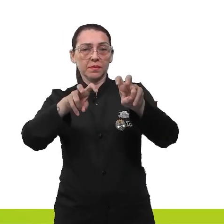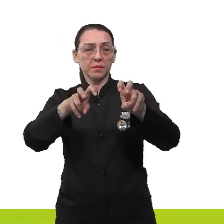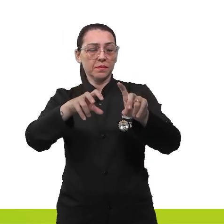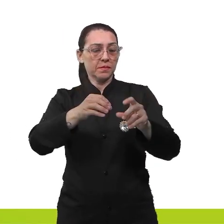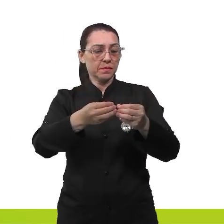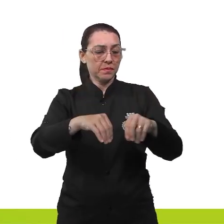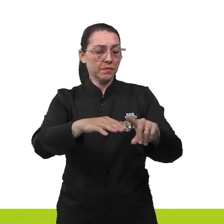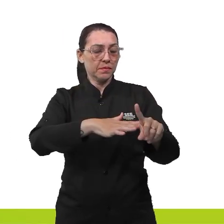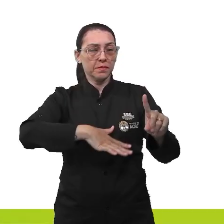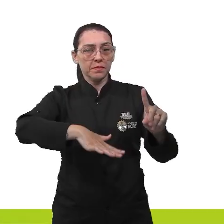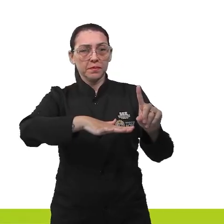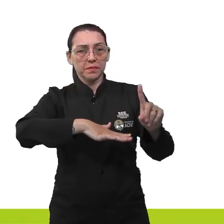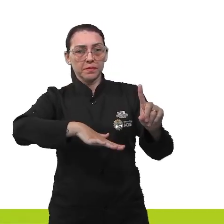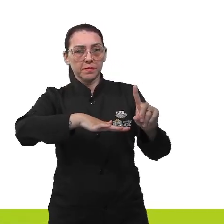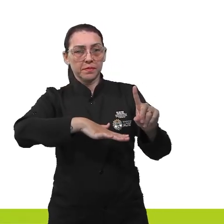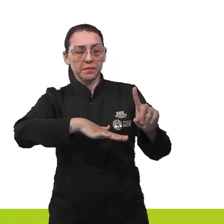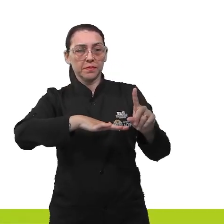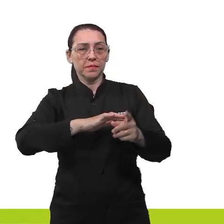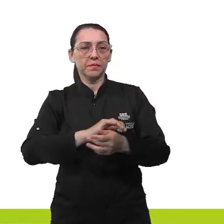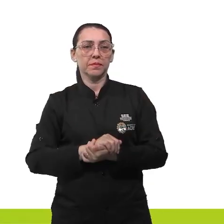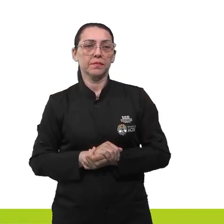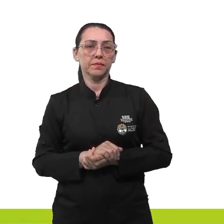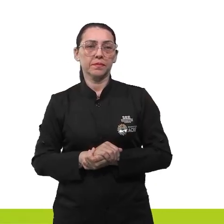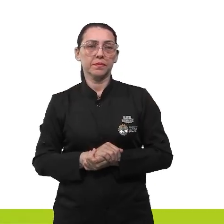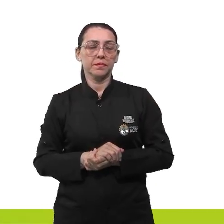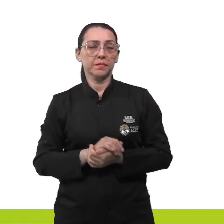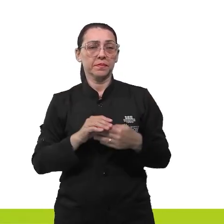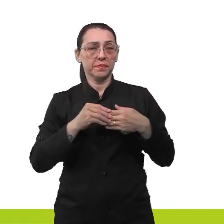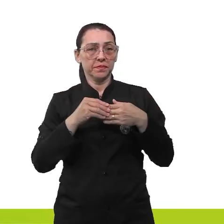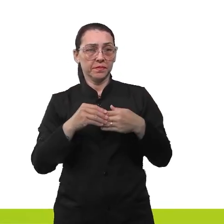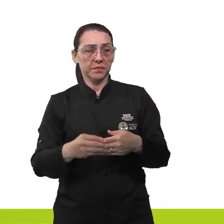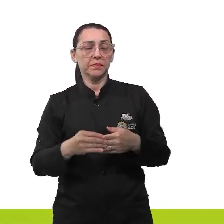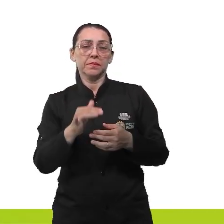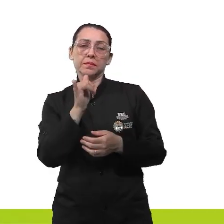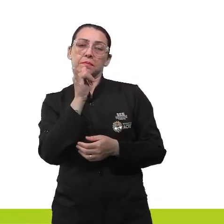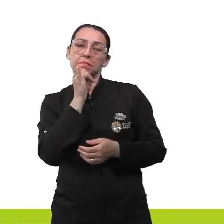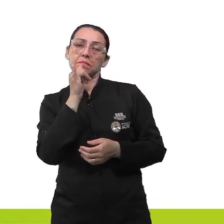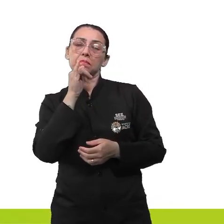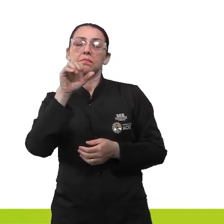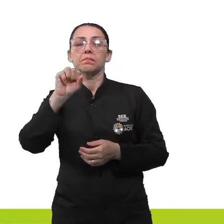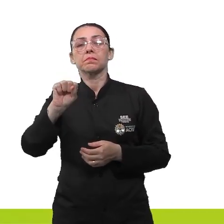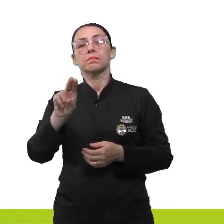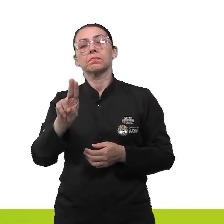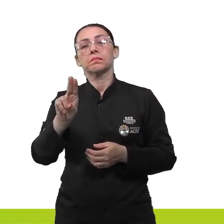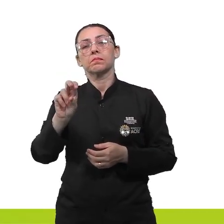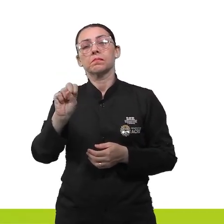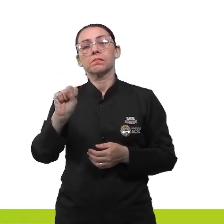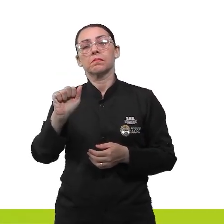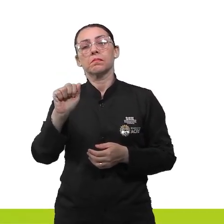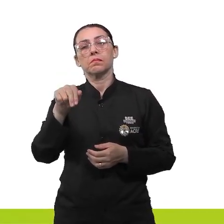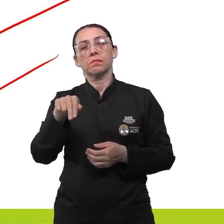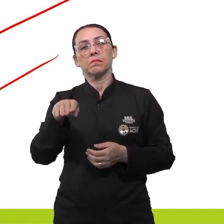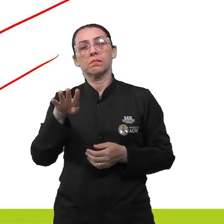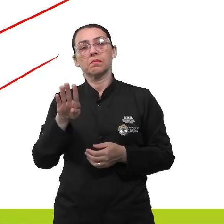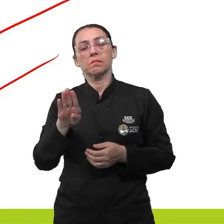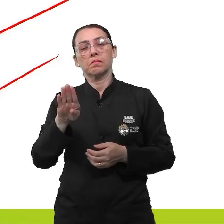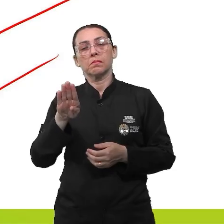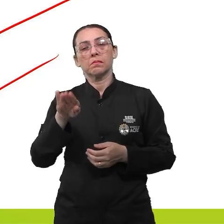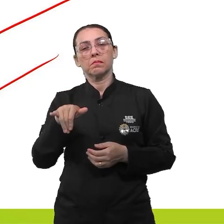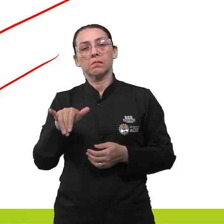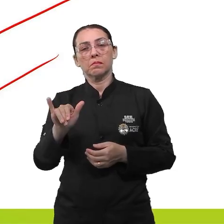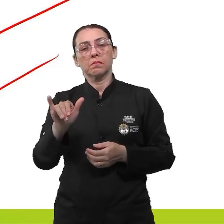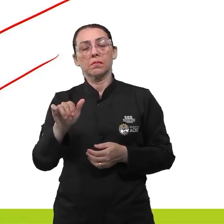prejuízos sociais. Então, e aí ele traz justamente o exemplo da Sousa Boia, né,